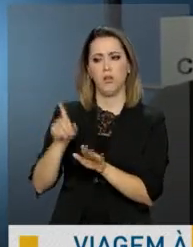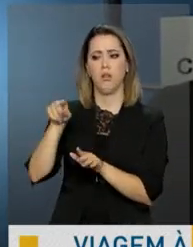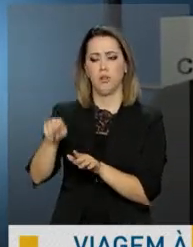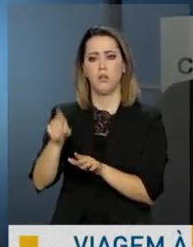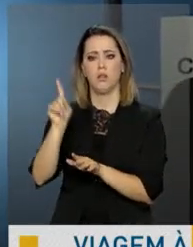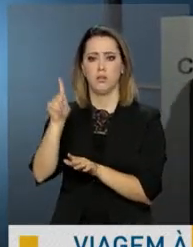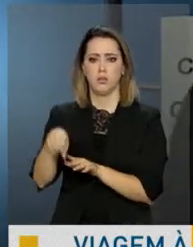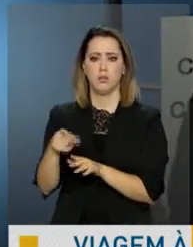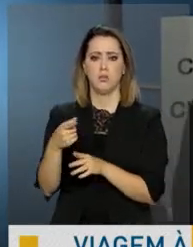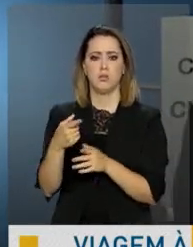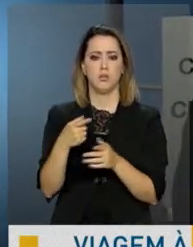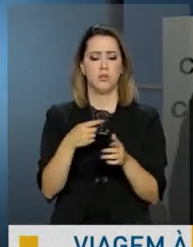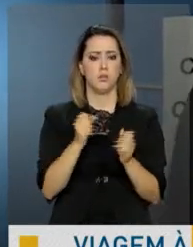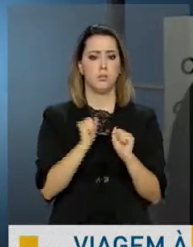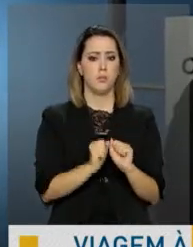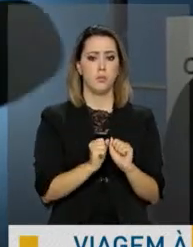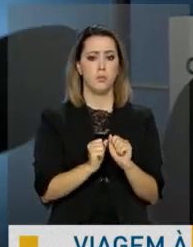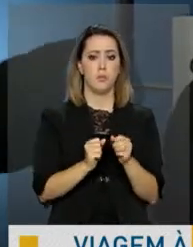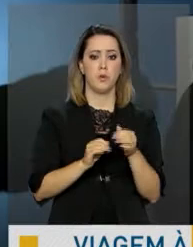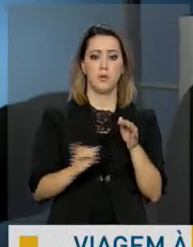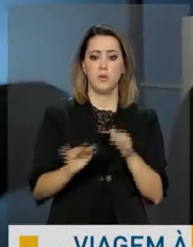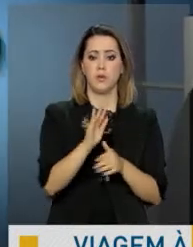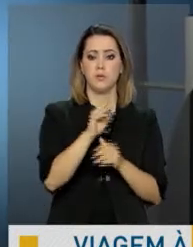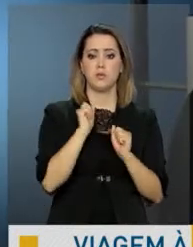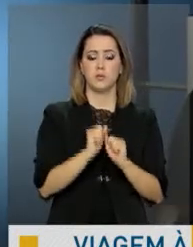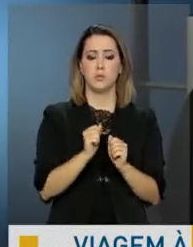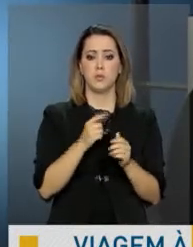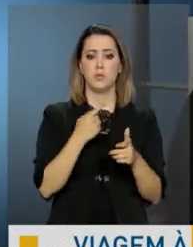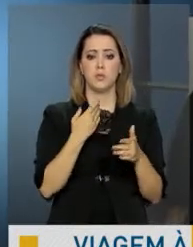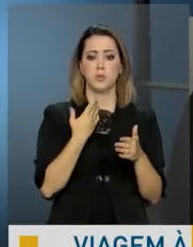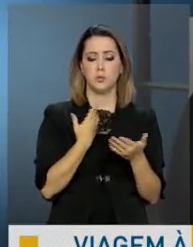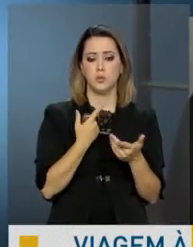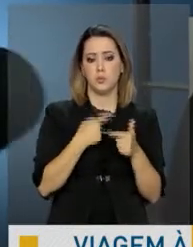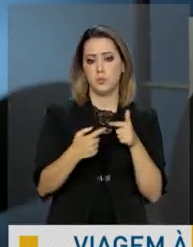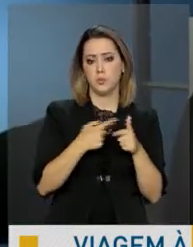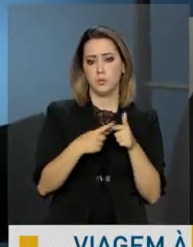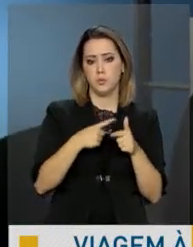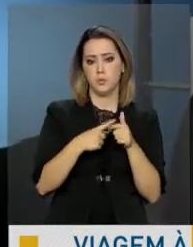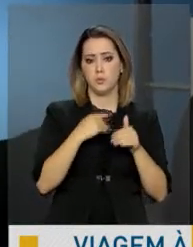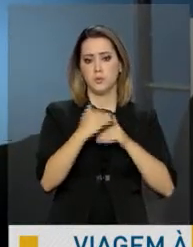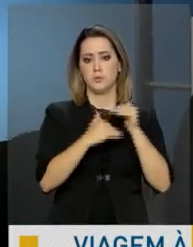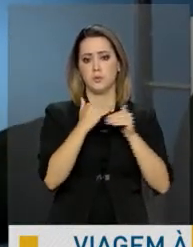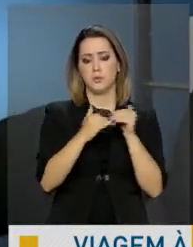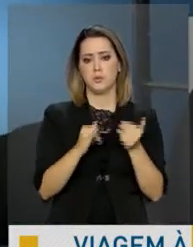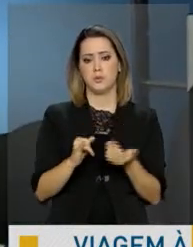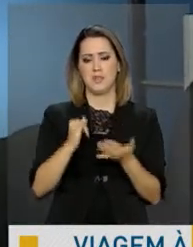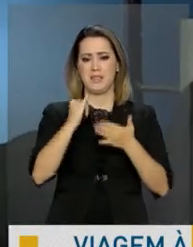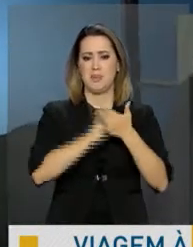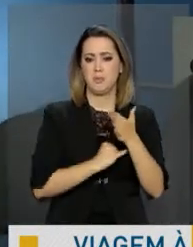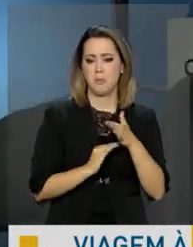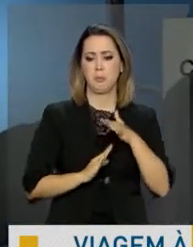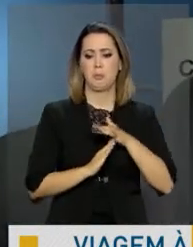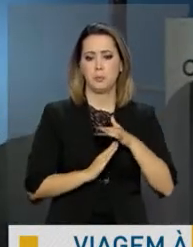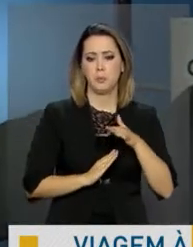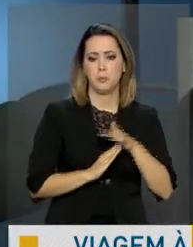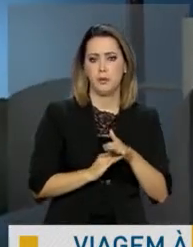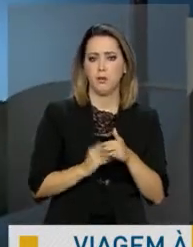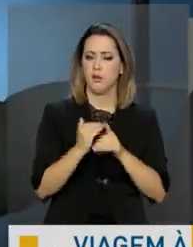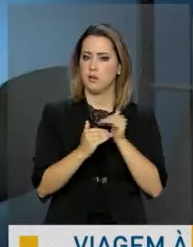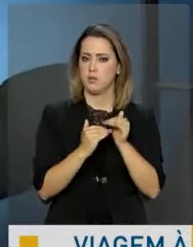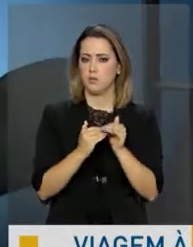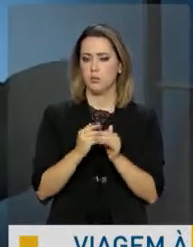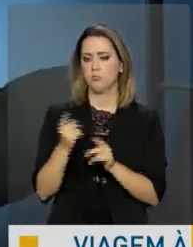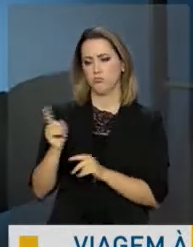Possa prejudicar a retomada do crescimento, que está aí ainda devagar? Esse aumento de imposto não pode frear isso? Não, a